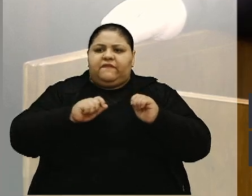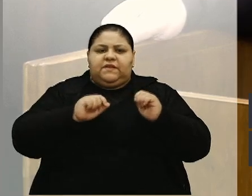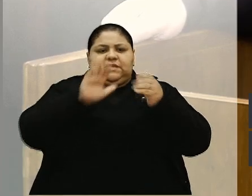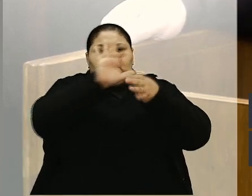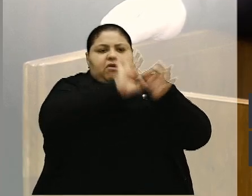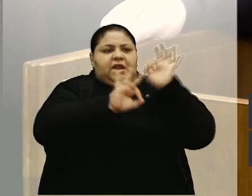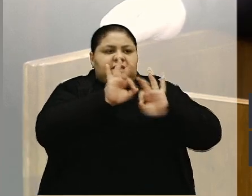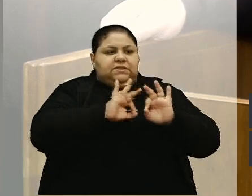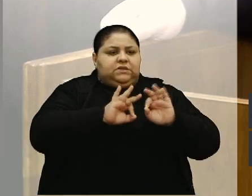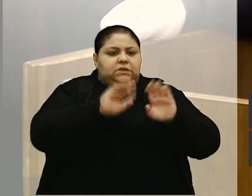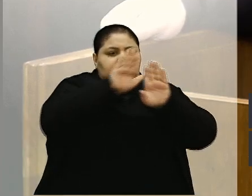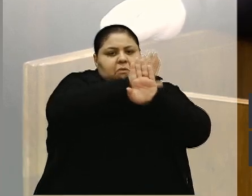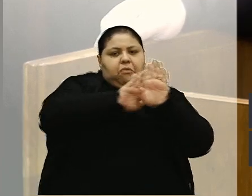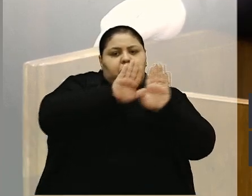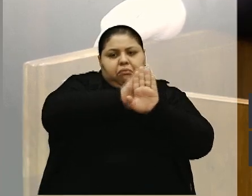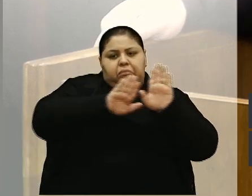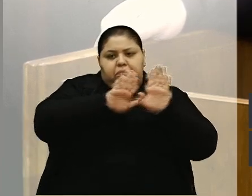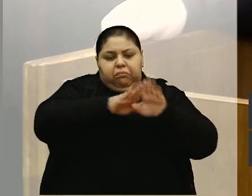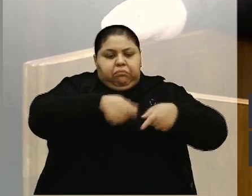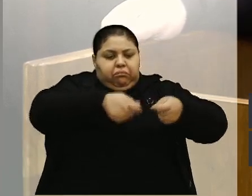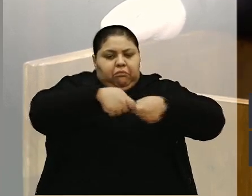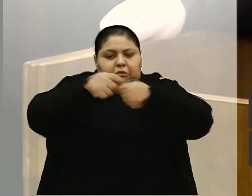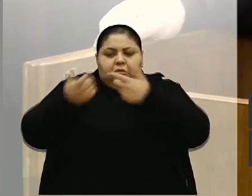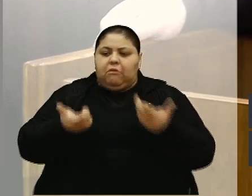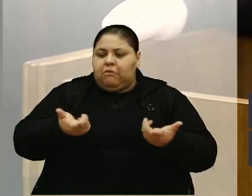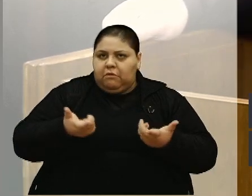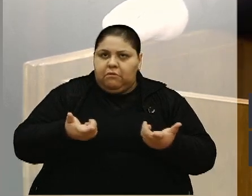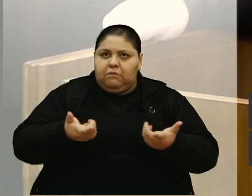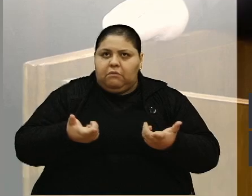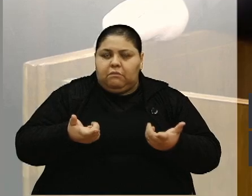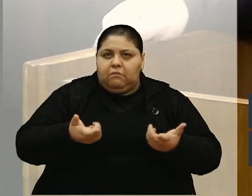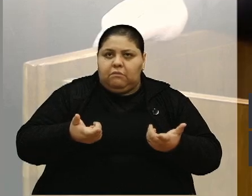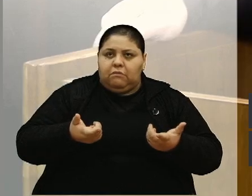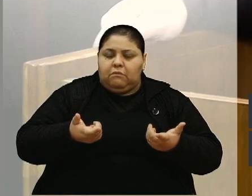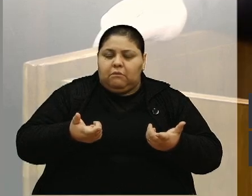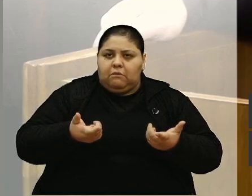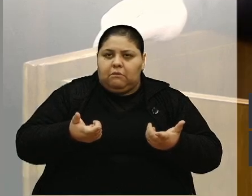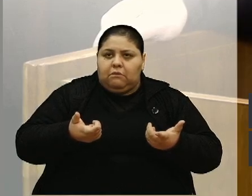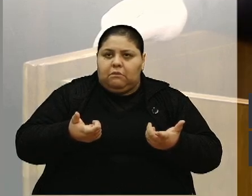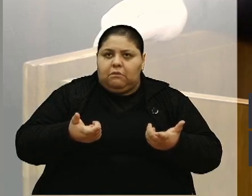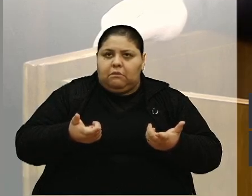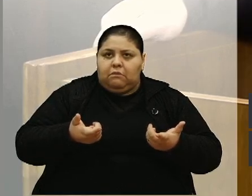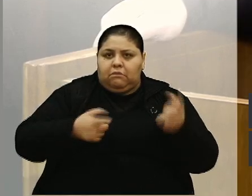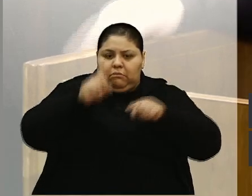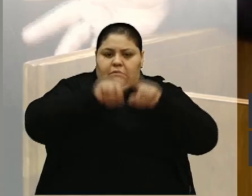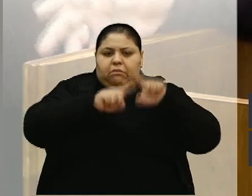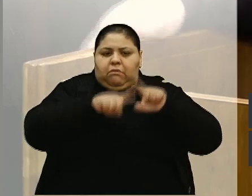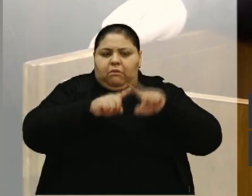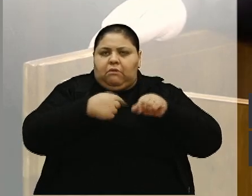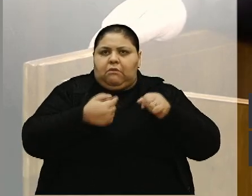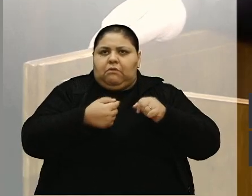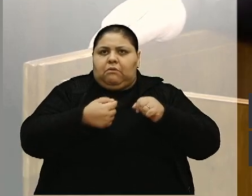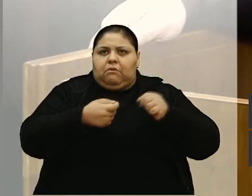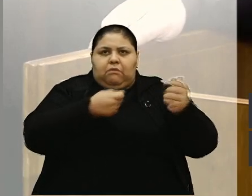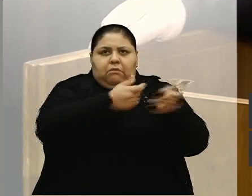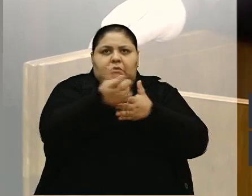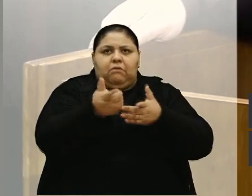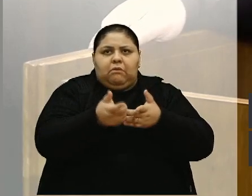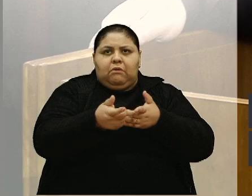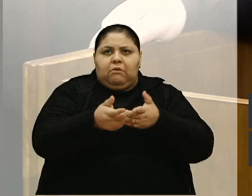ali, gastar uma fortuna e aí fazer uma montanha lá de material lá para fazer